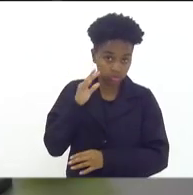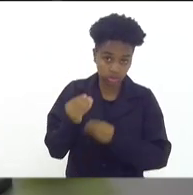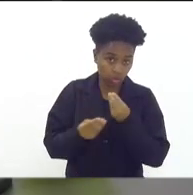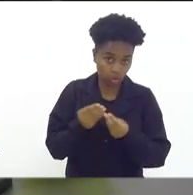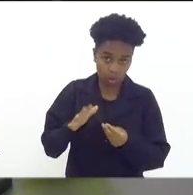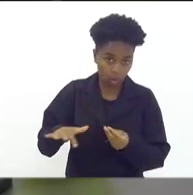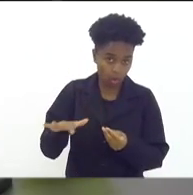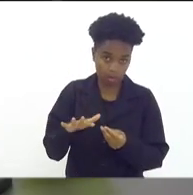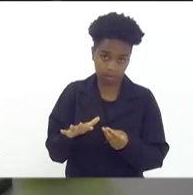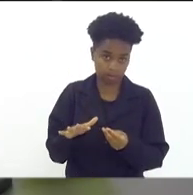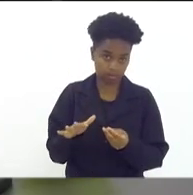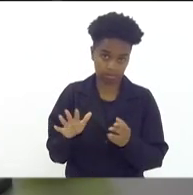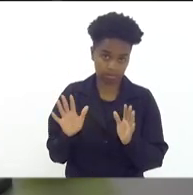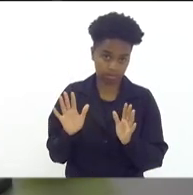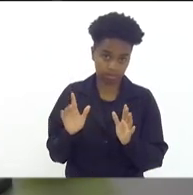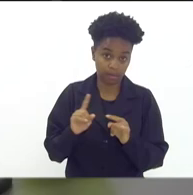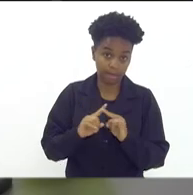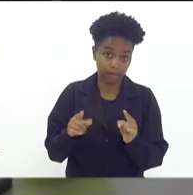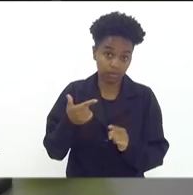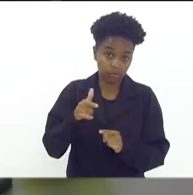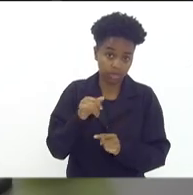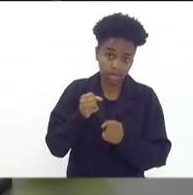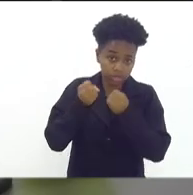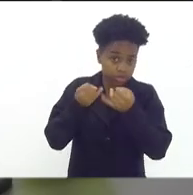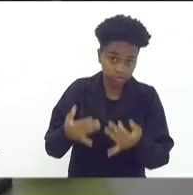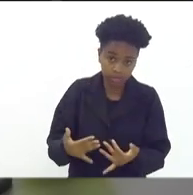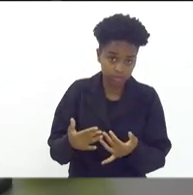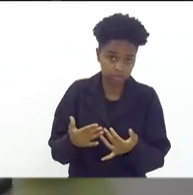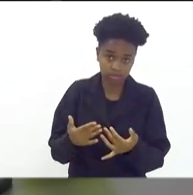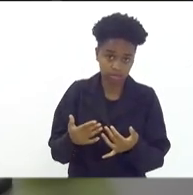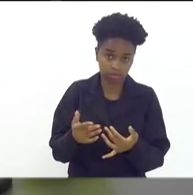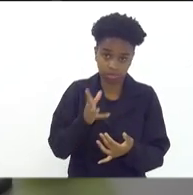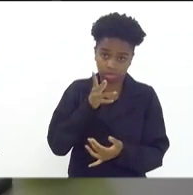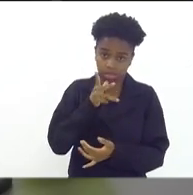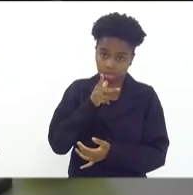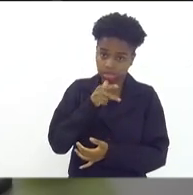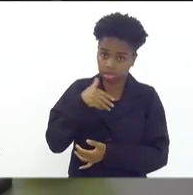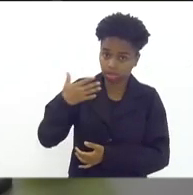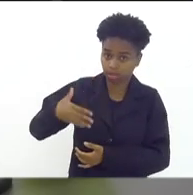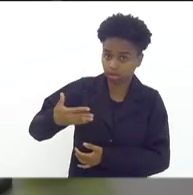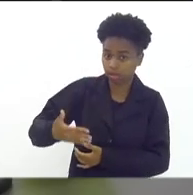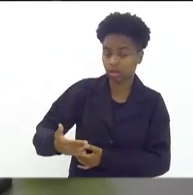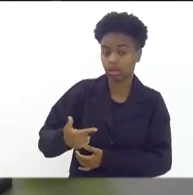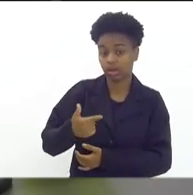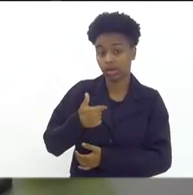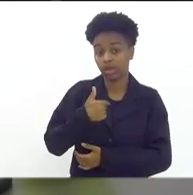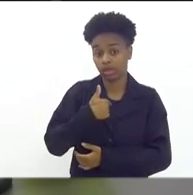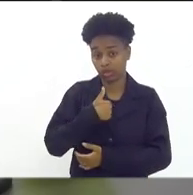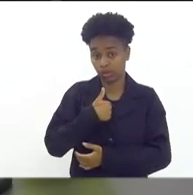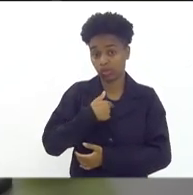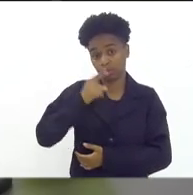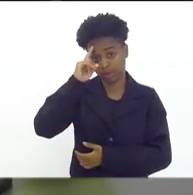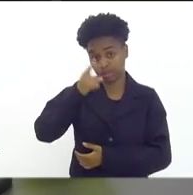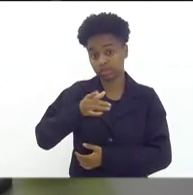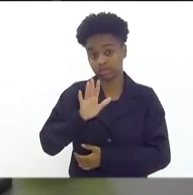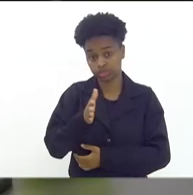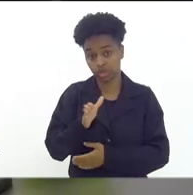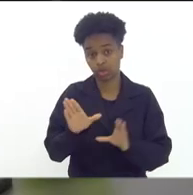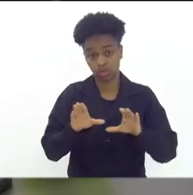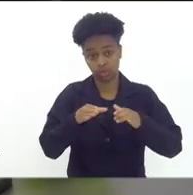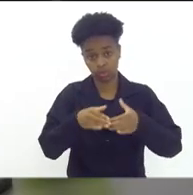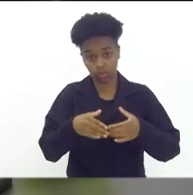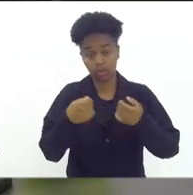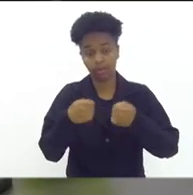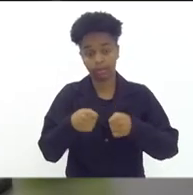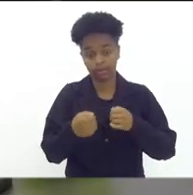caso mais é não tem justificativa para ter um tempo desse eu já vou determinar que a nossa corregedoria está